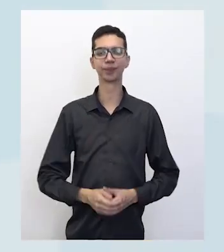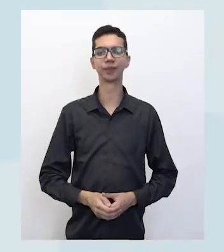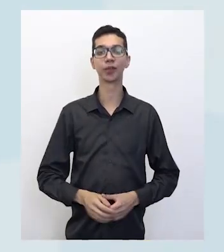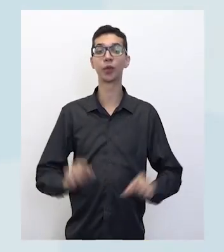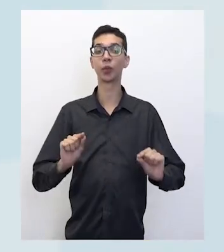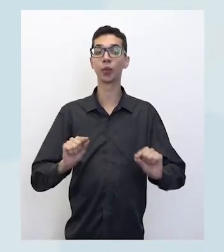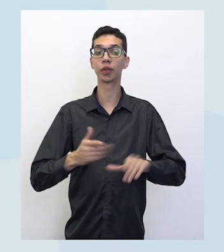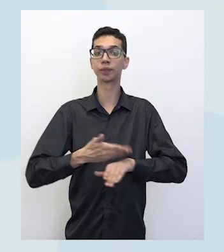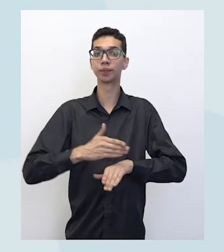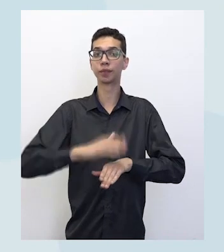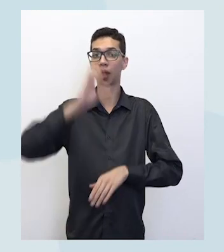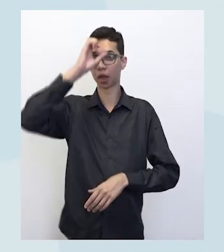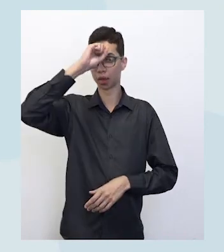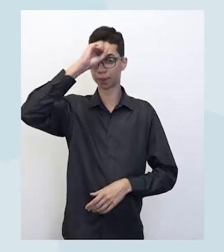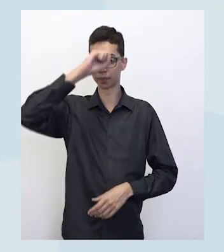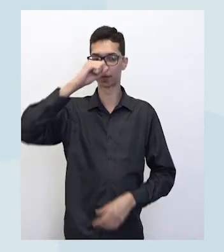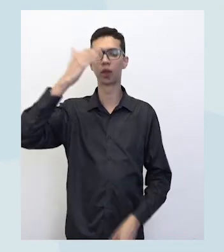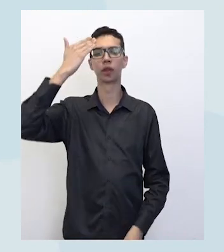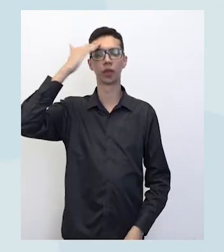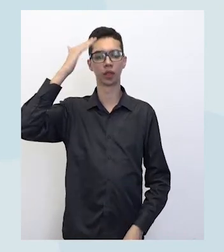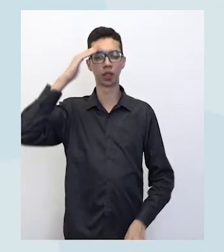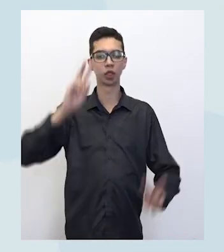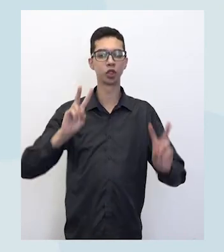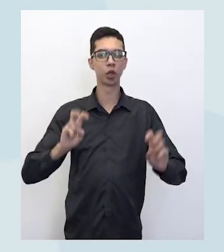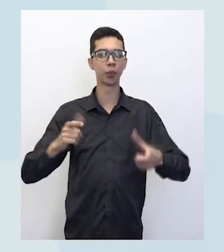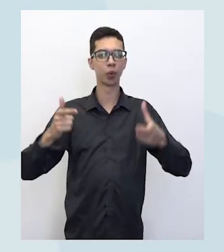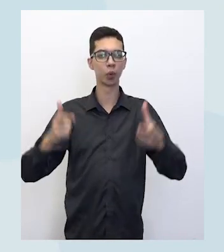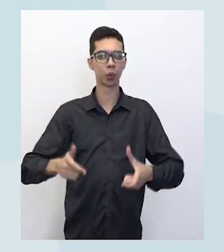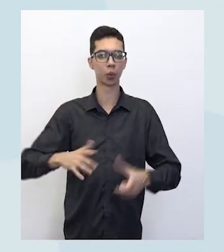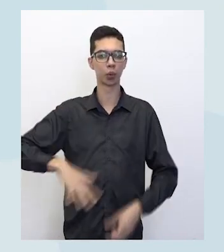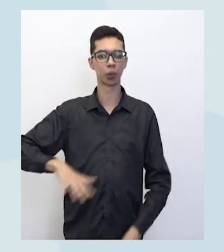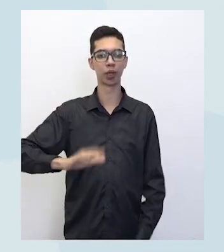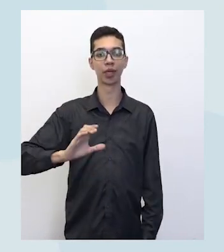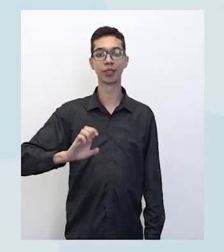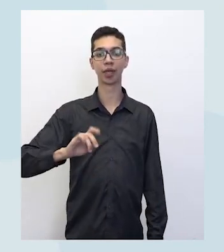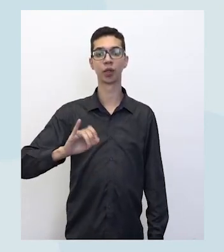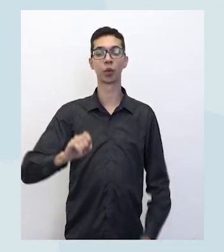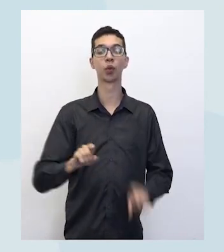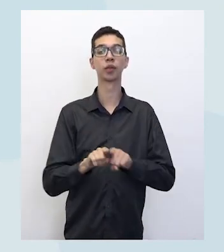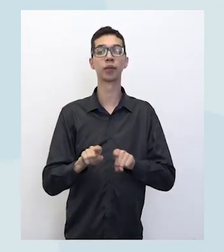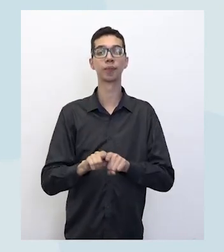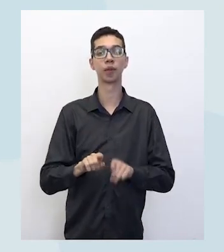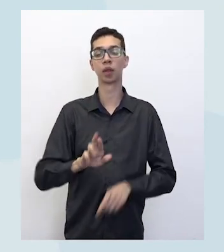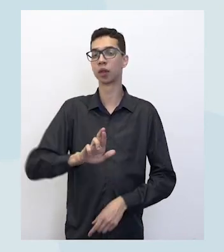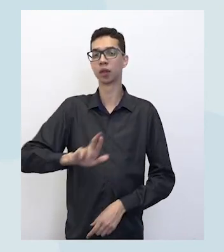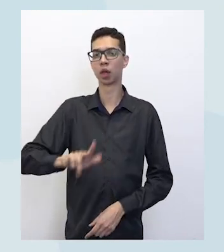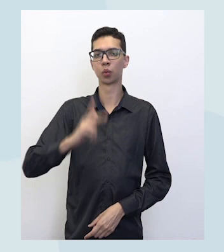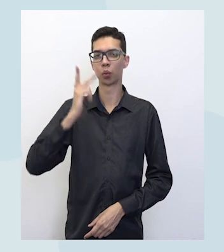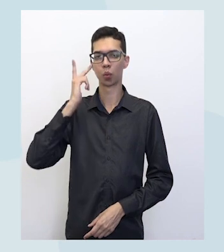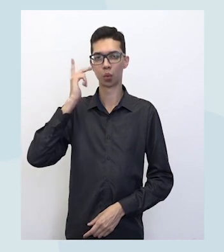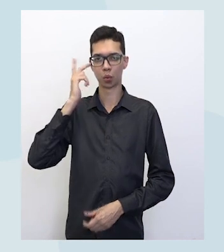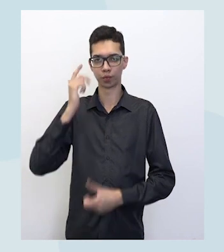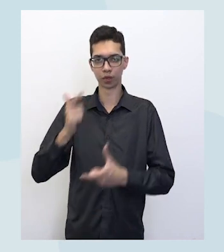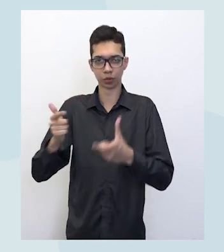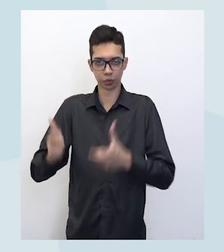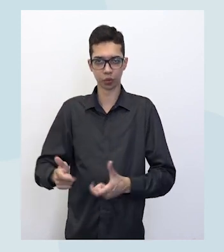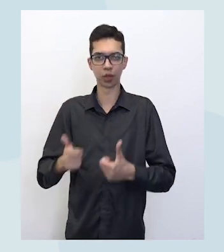Distinguir espaço cênico e não convencional. Essa é a habilidade que nós iremos estar trabalhando na aula de hoje.